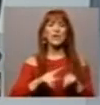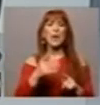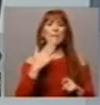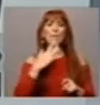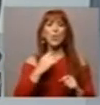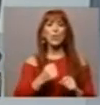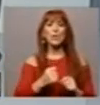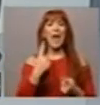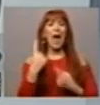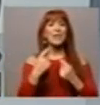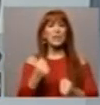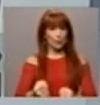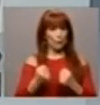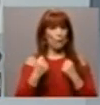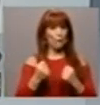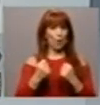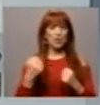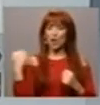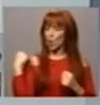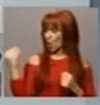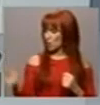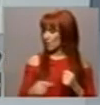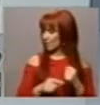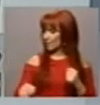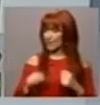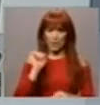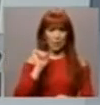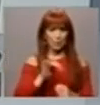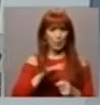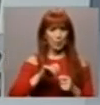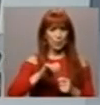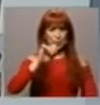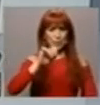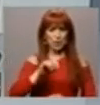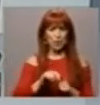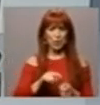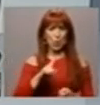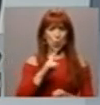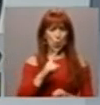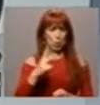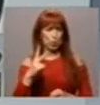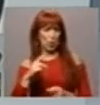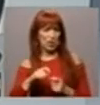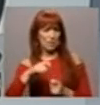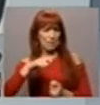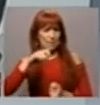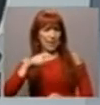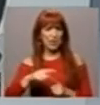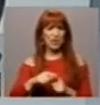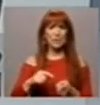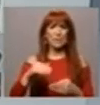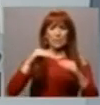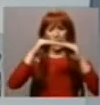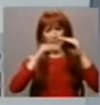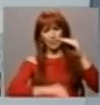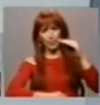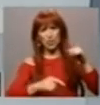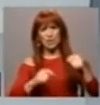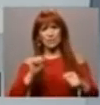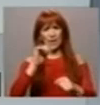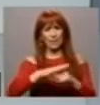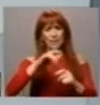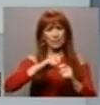moderado, por vezes forte, na costa sul, ondulação de sudoeste com 1 a 2 metros de altura, a sul de Cabo Raso, a ondulação irá